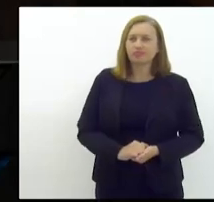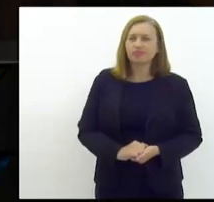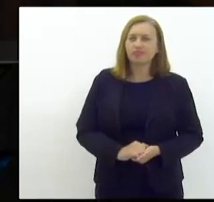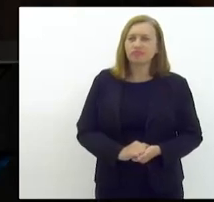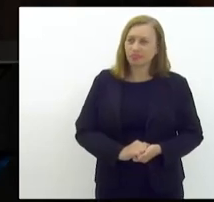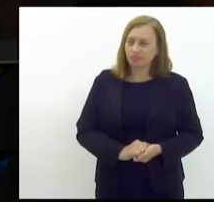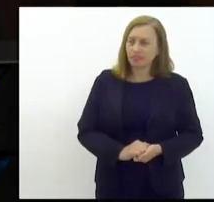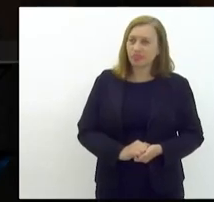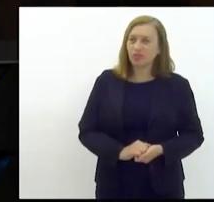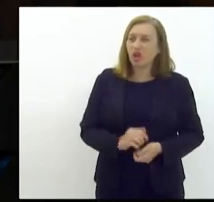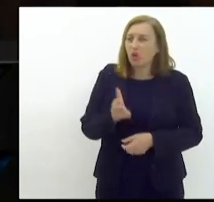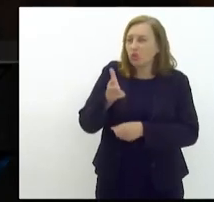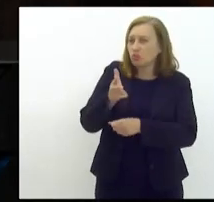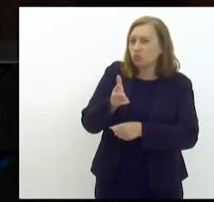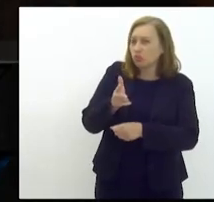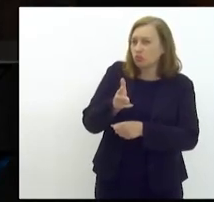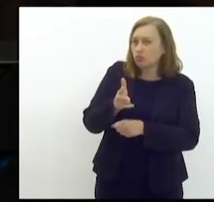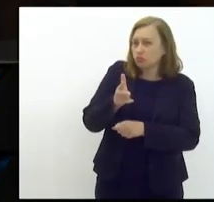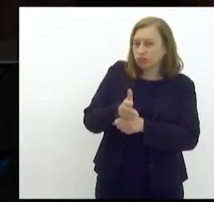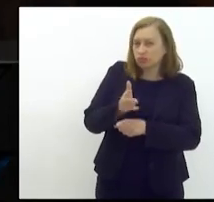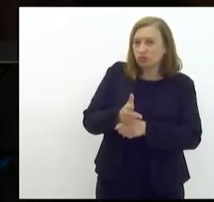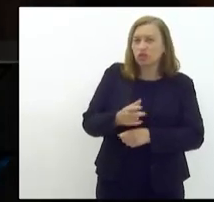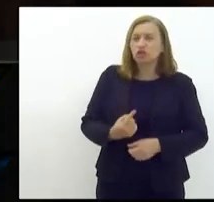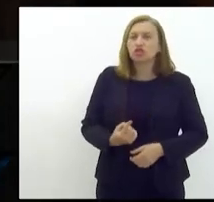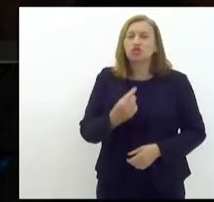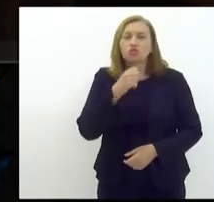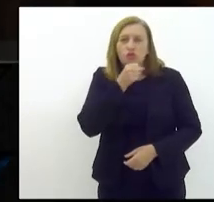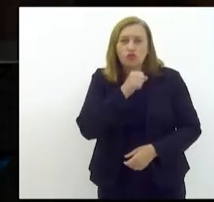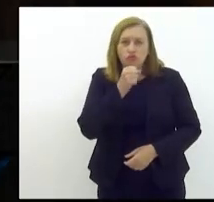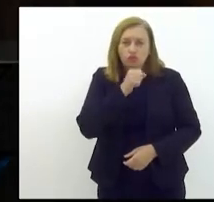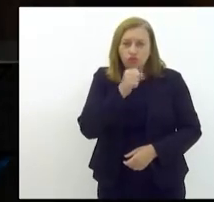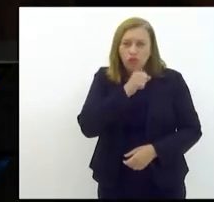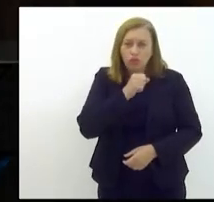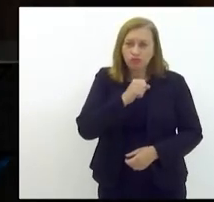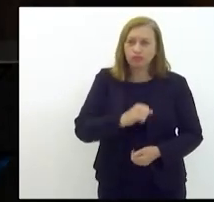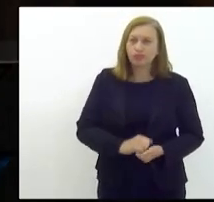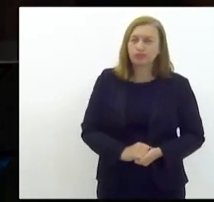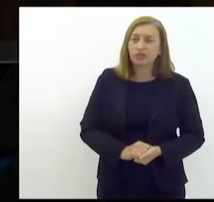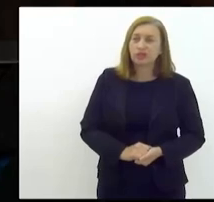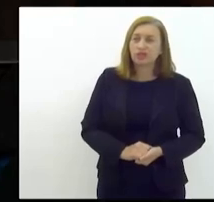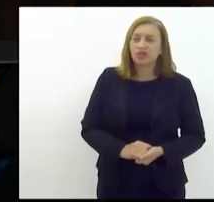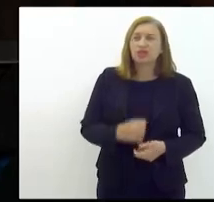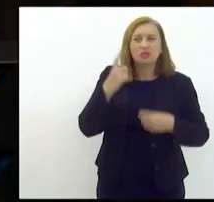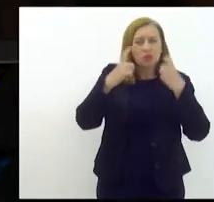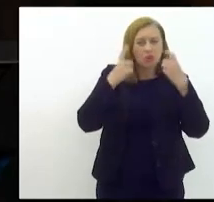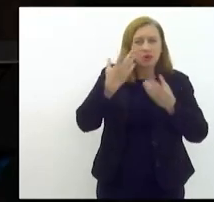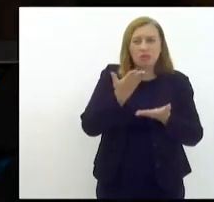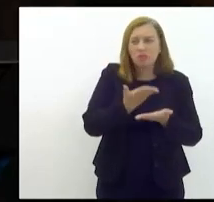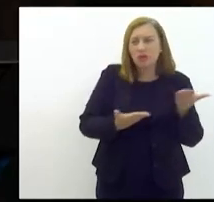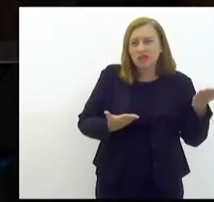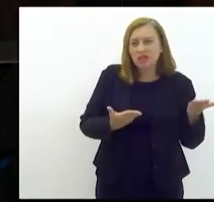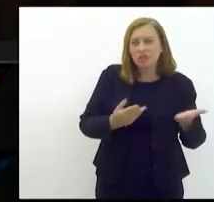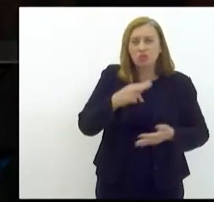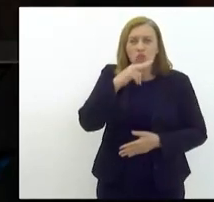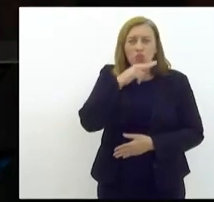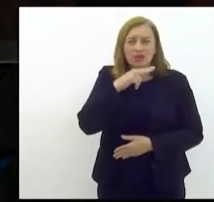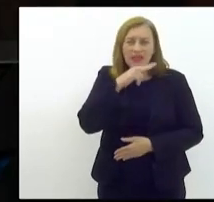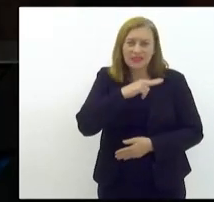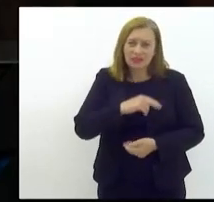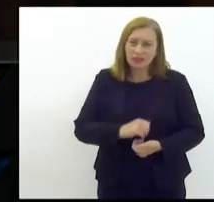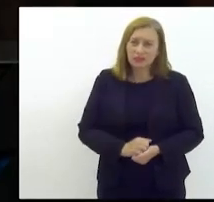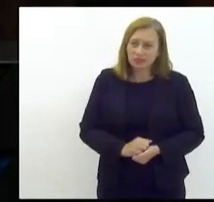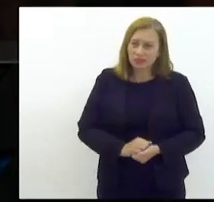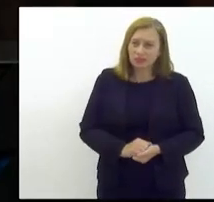aqui é o vídeo de uma avó desesperado por ter perdido o seu ente querido